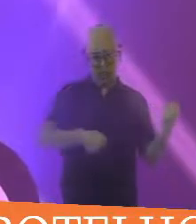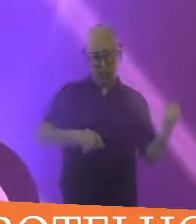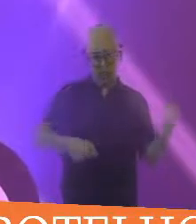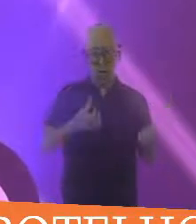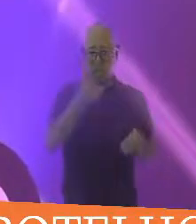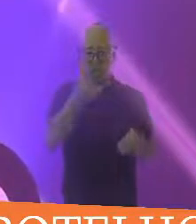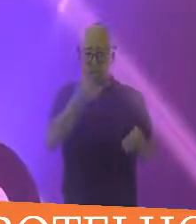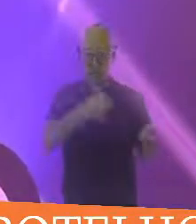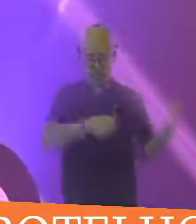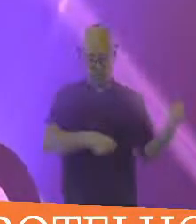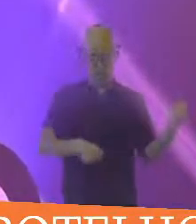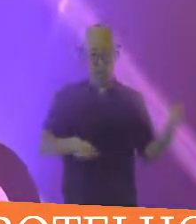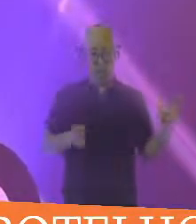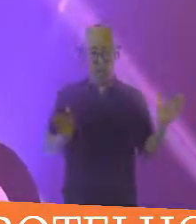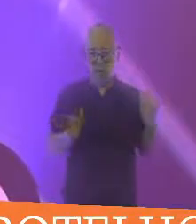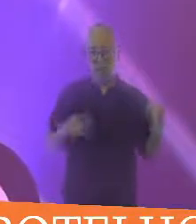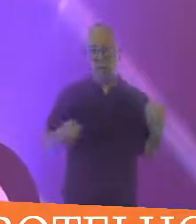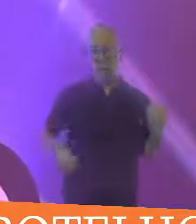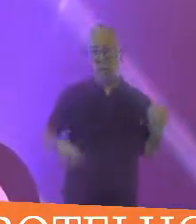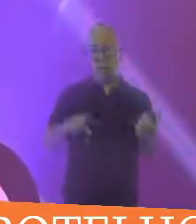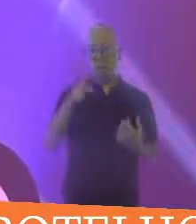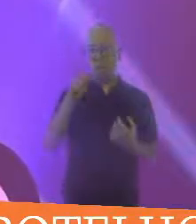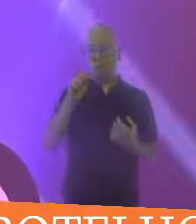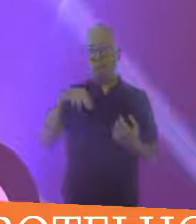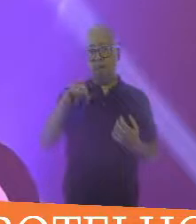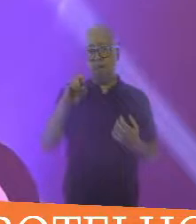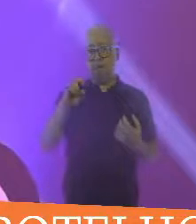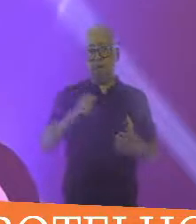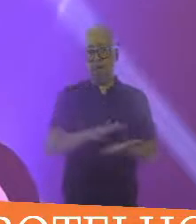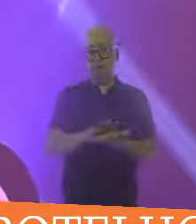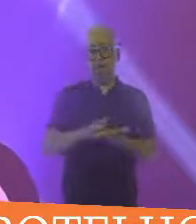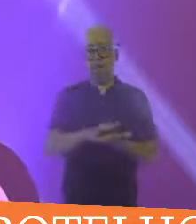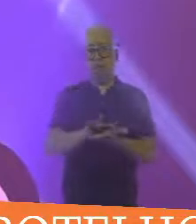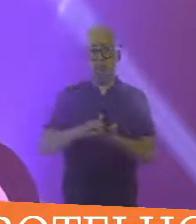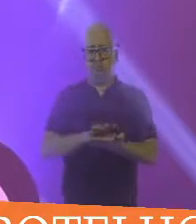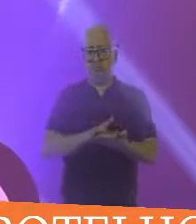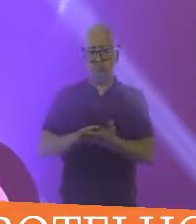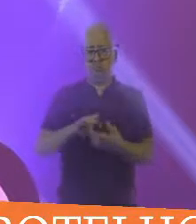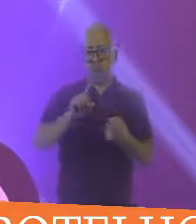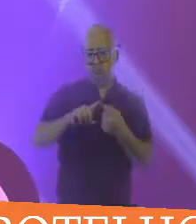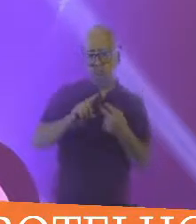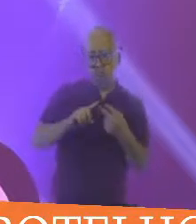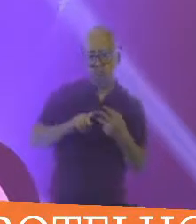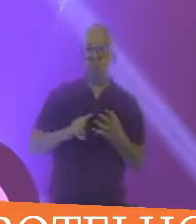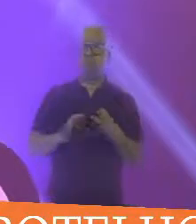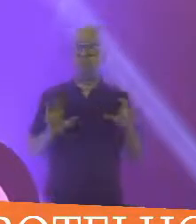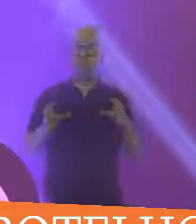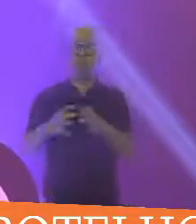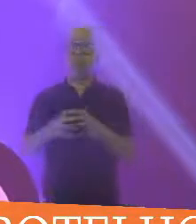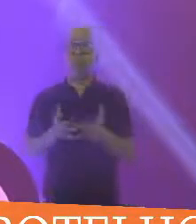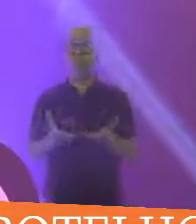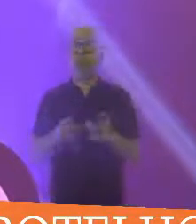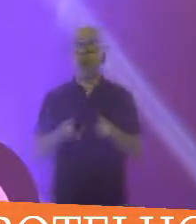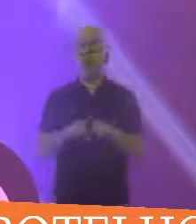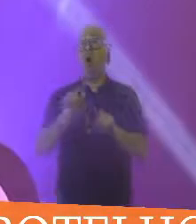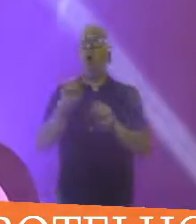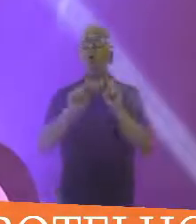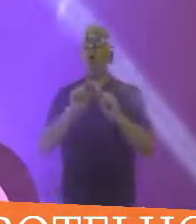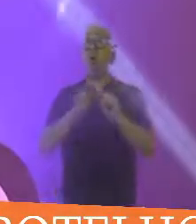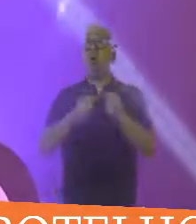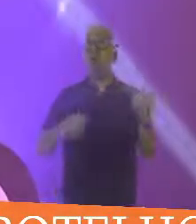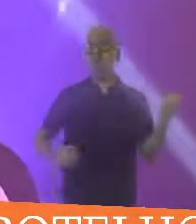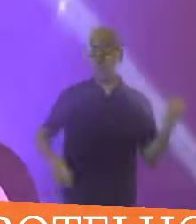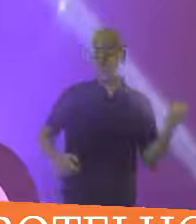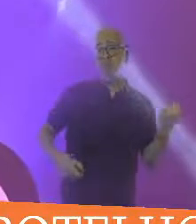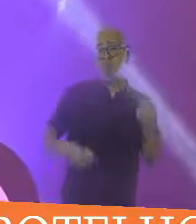cordas, cavaquinho e pandeiro. E acima, digamos, dessa base instrumental, pairava um instrumento solista, que podia